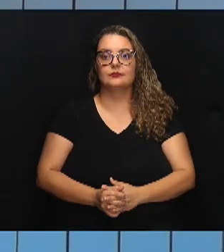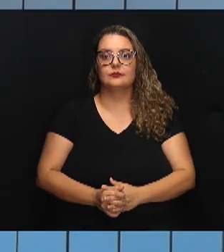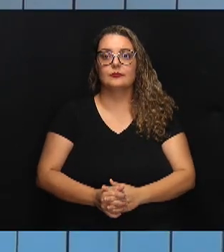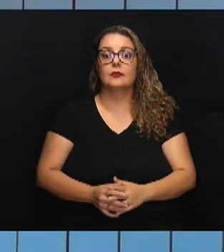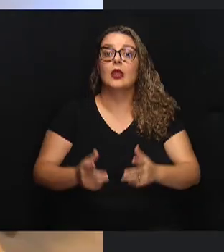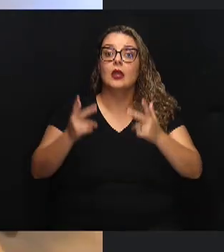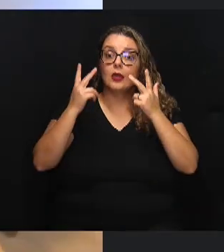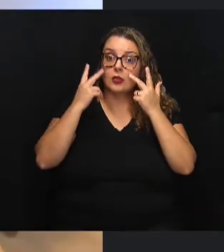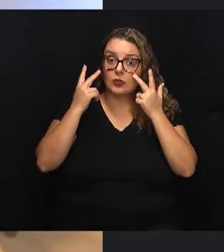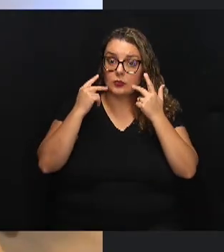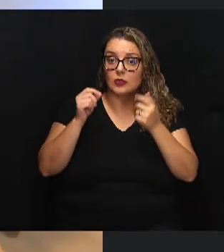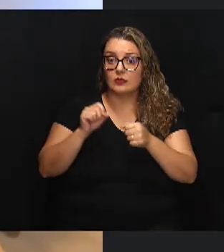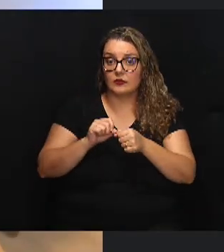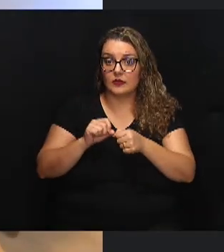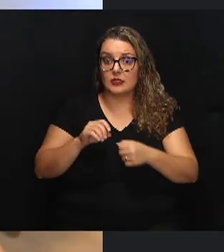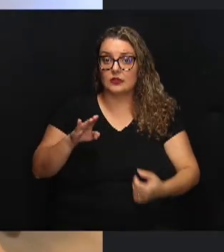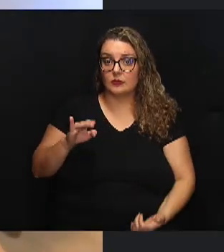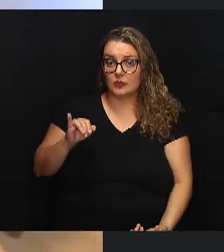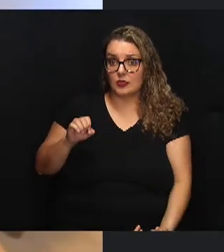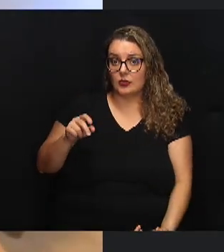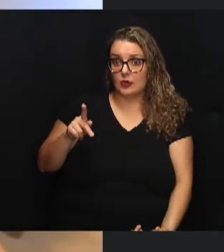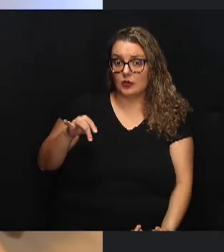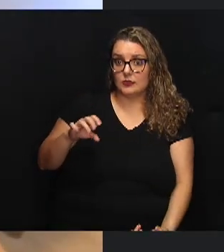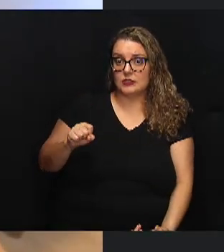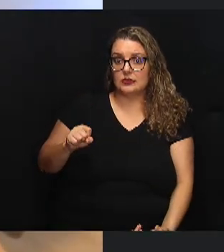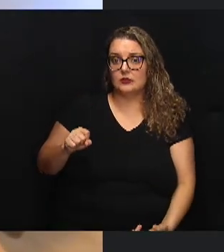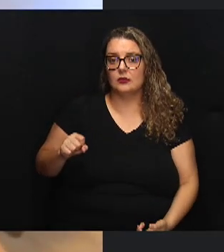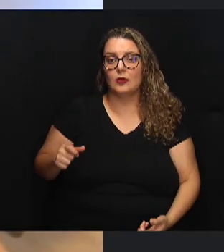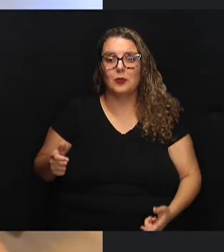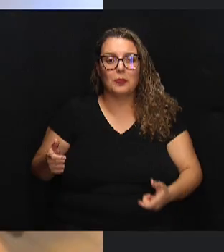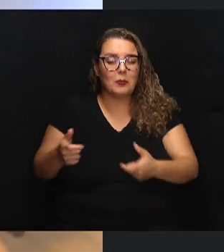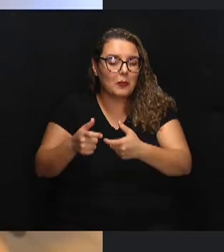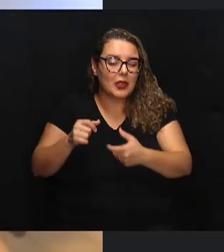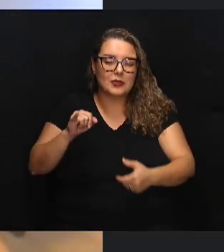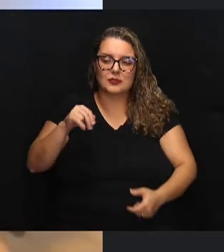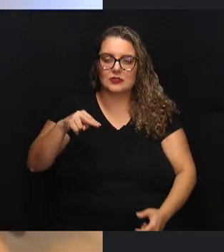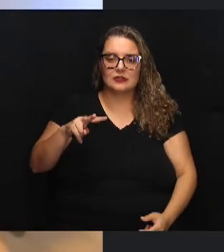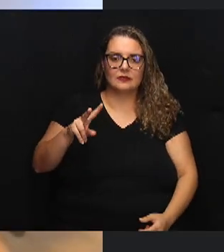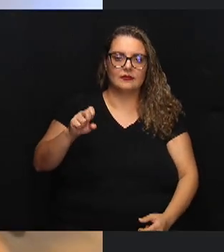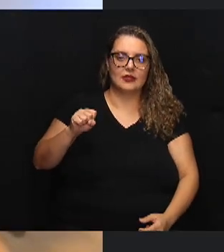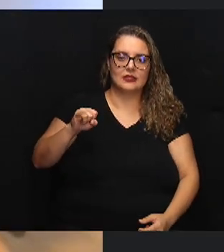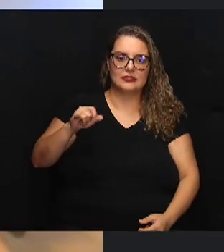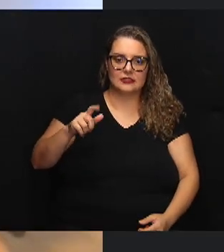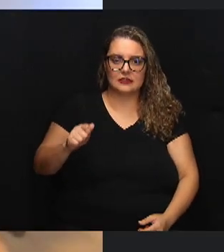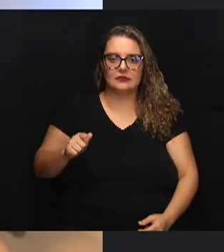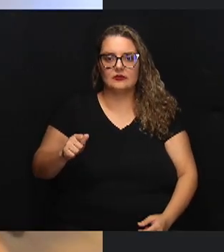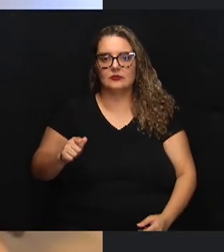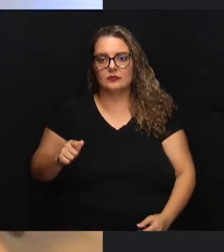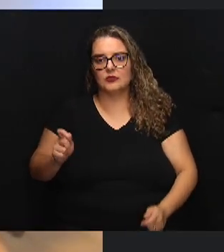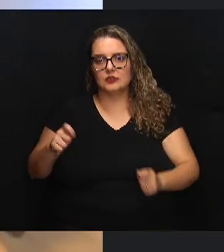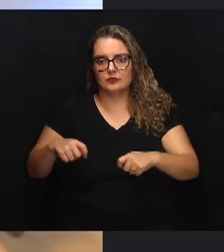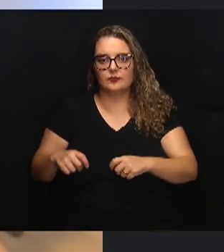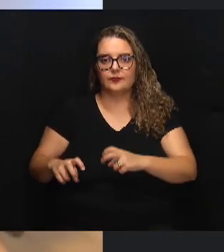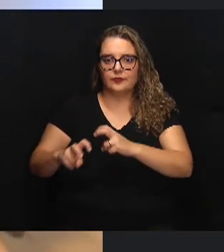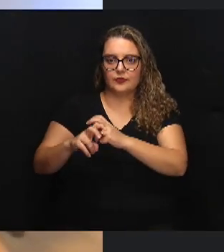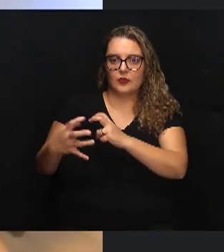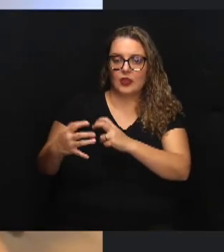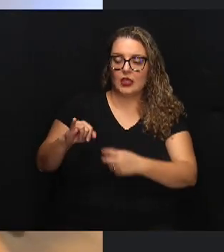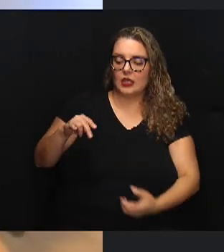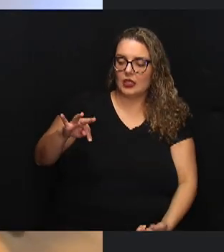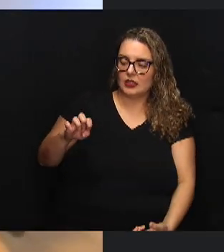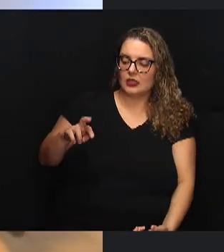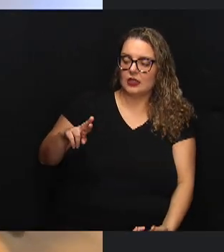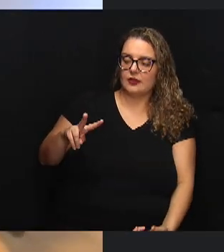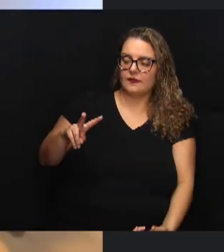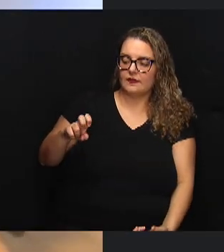Geralmente a gente faz essa biópsia de forma minimamente invasiva, tá? Então, o radiologista intervencionista é